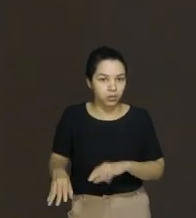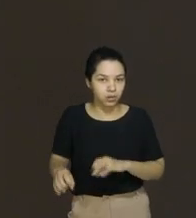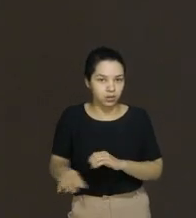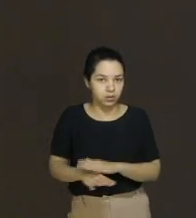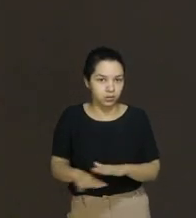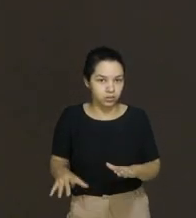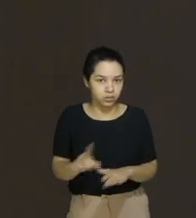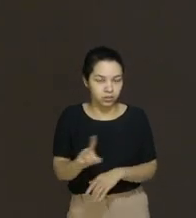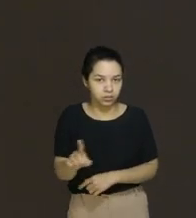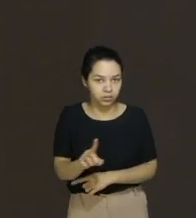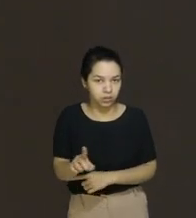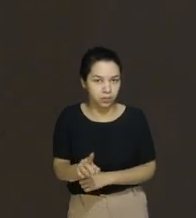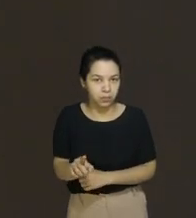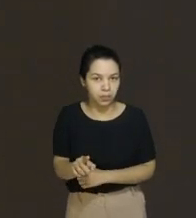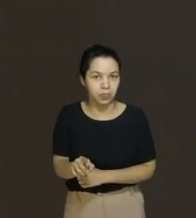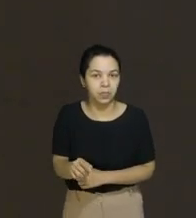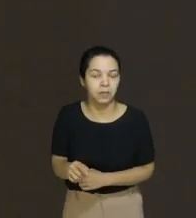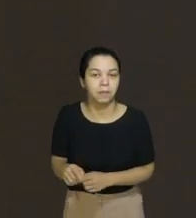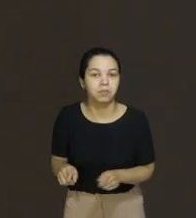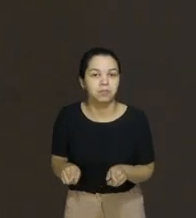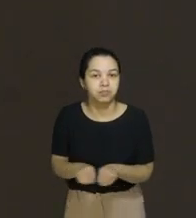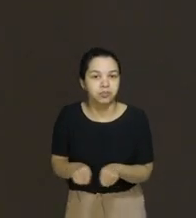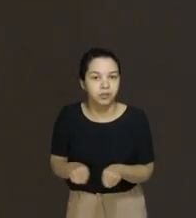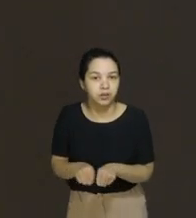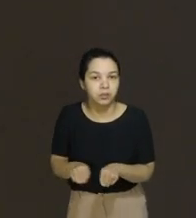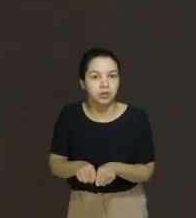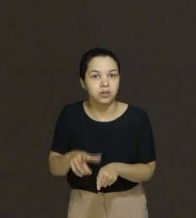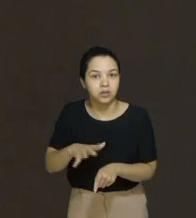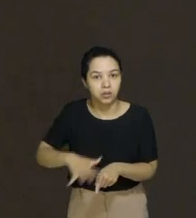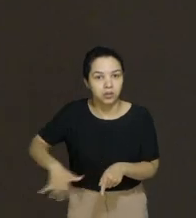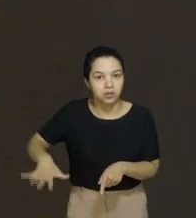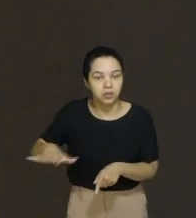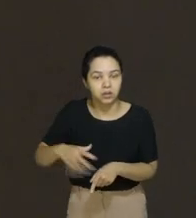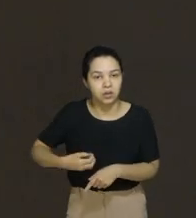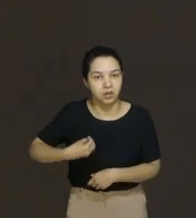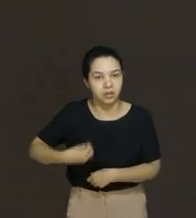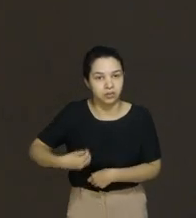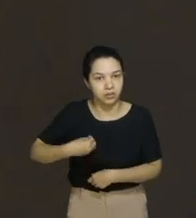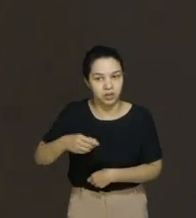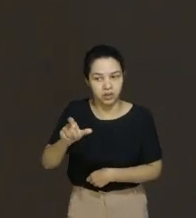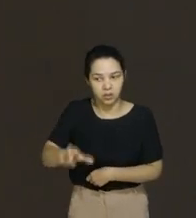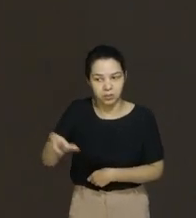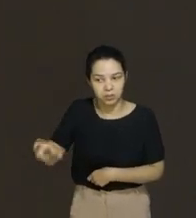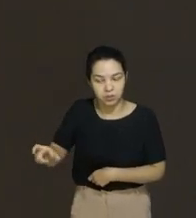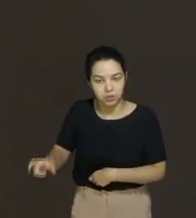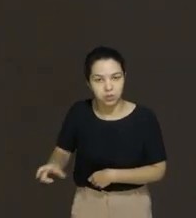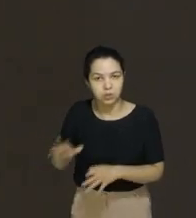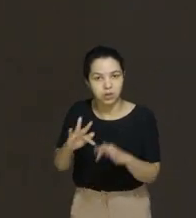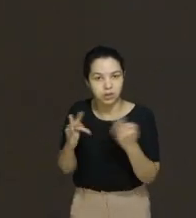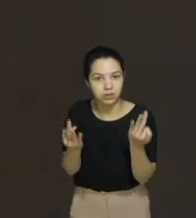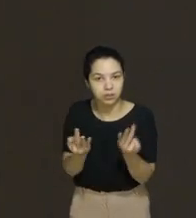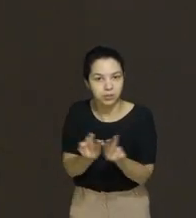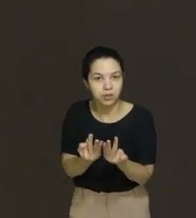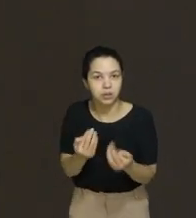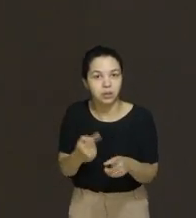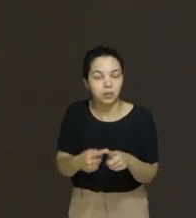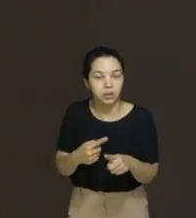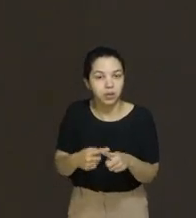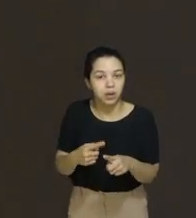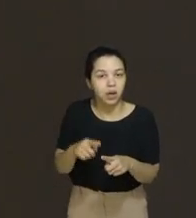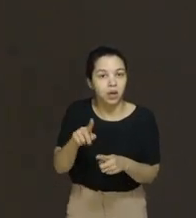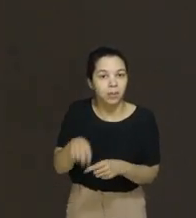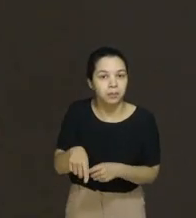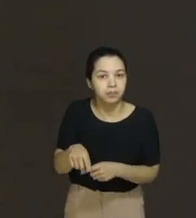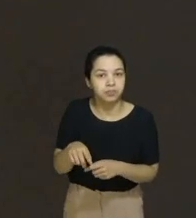Dá um prejuízo na educação, mas também está no restante da vida da pessoa e das famílias, né? Porque, às vezes, são pessoas que não